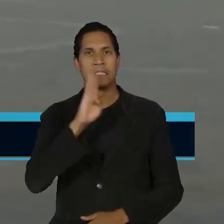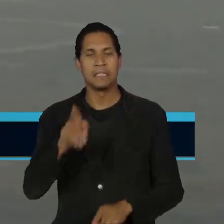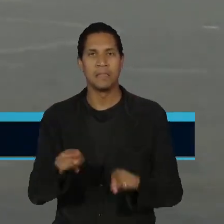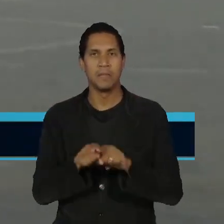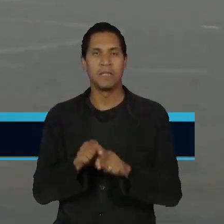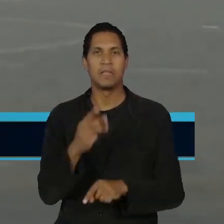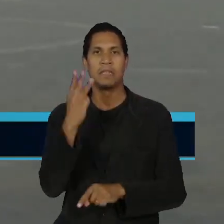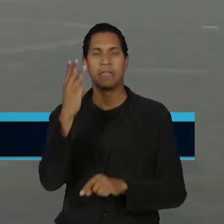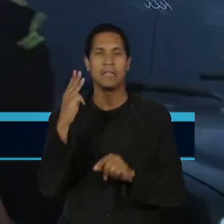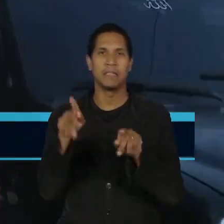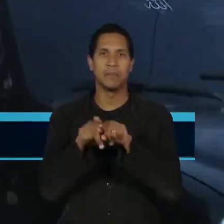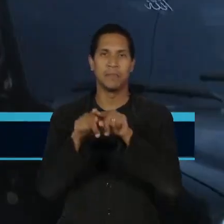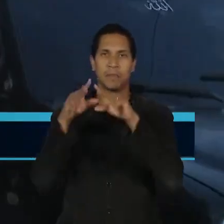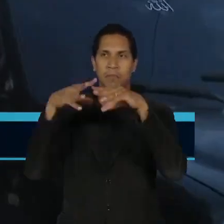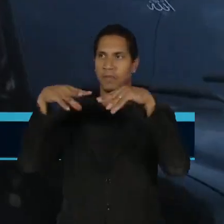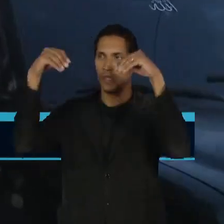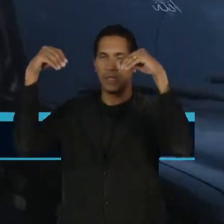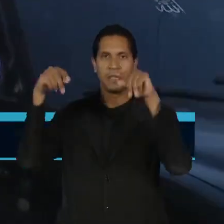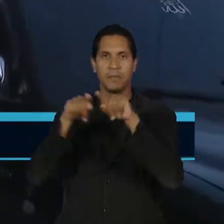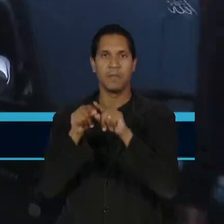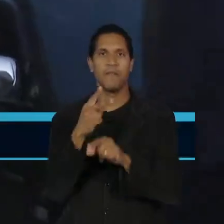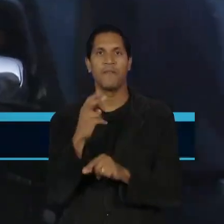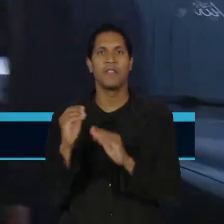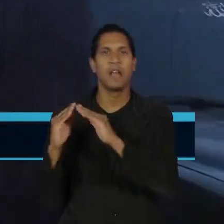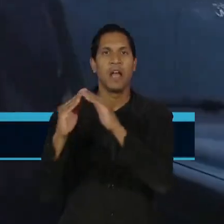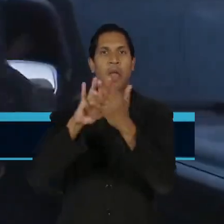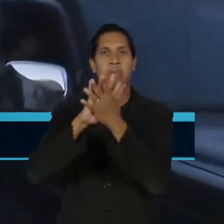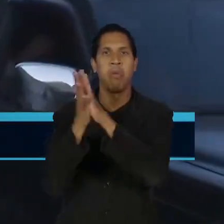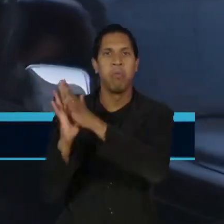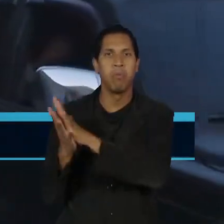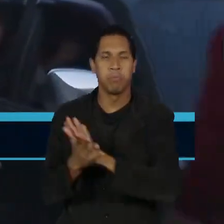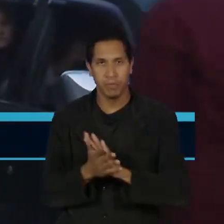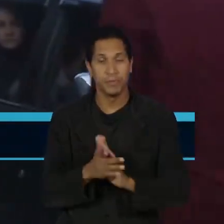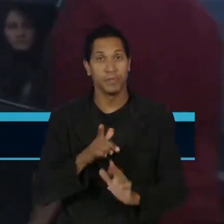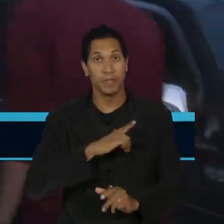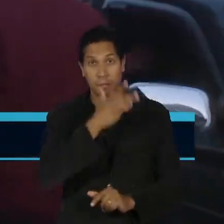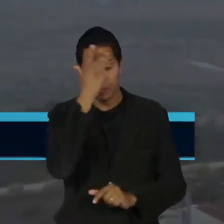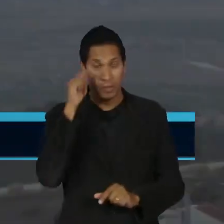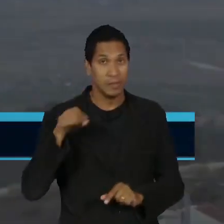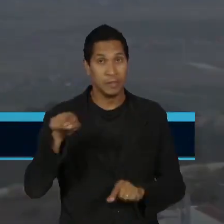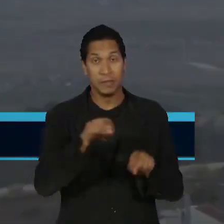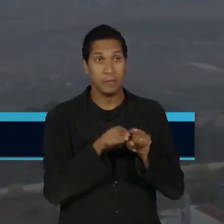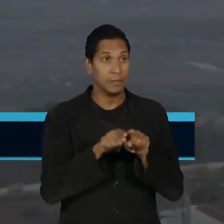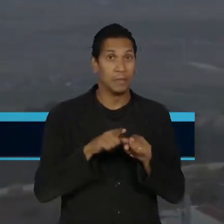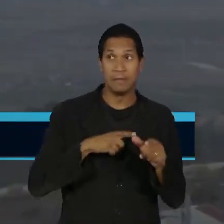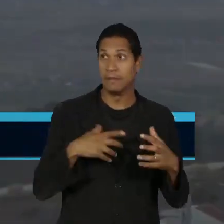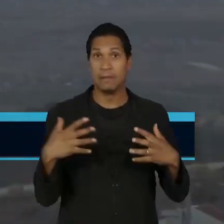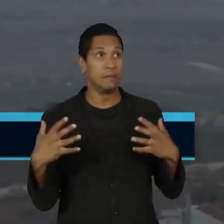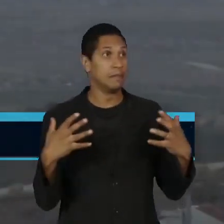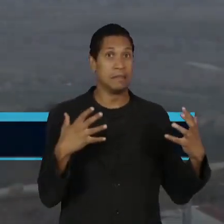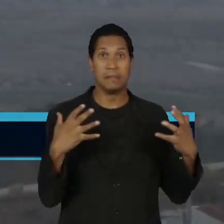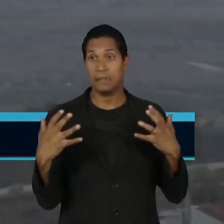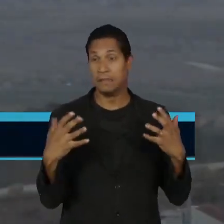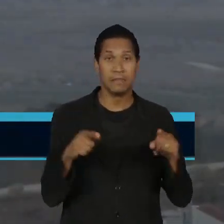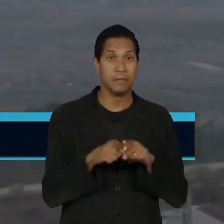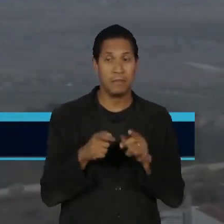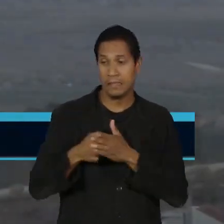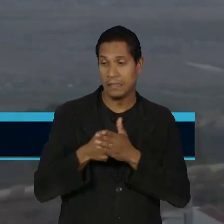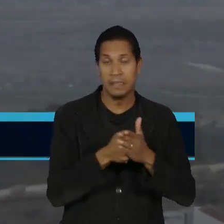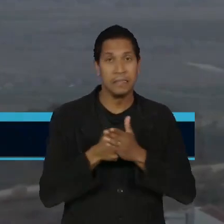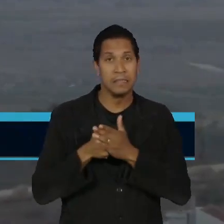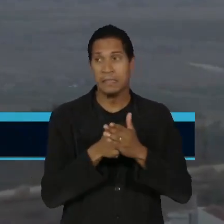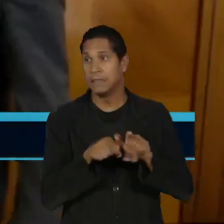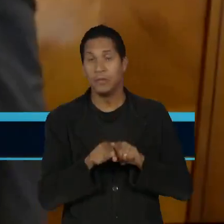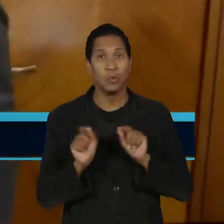e 20 casas. E aumentou o drama da população civil, encurralada entre a ofensiva do exército e a resistência do